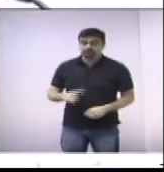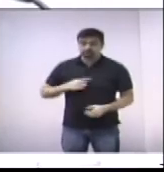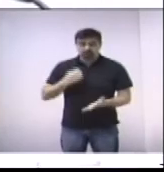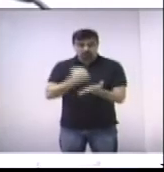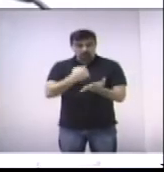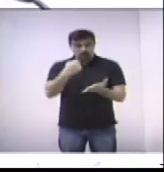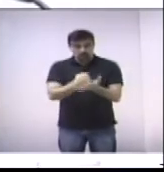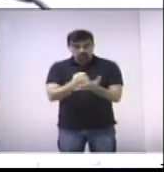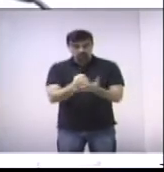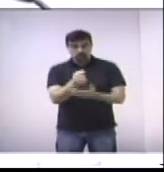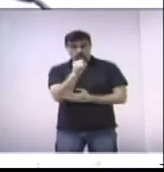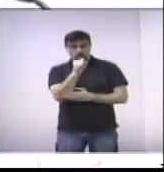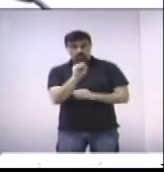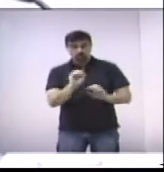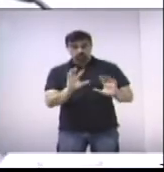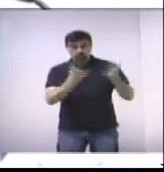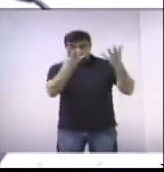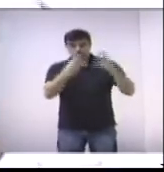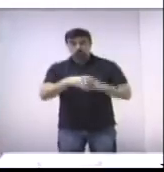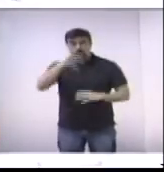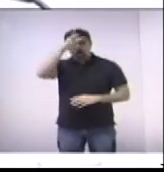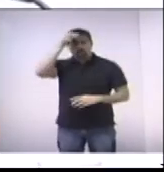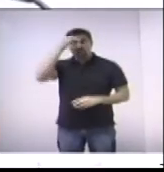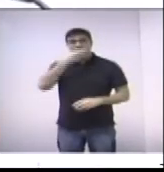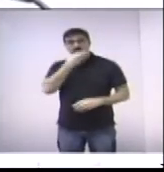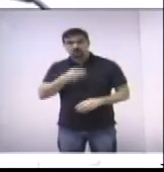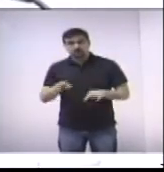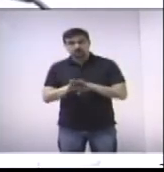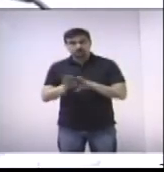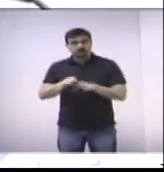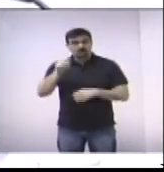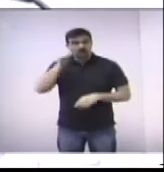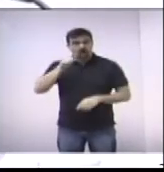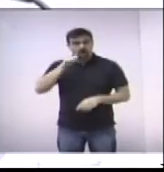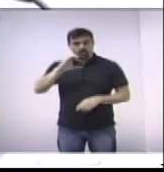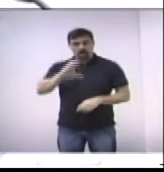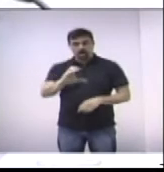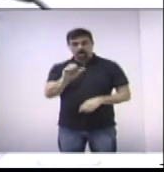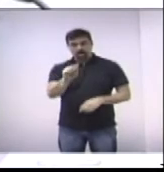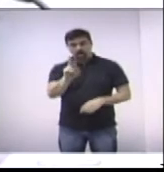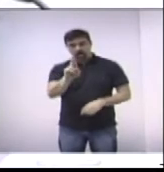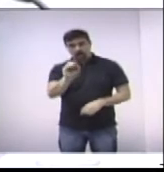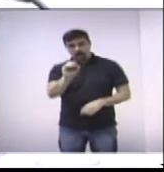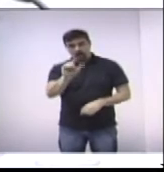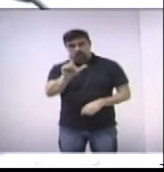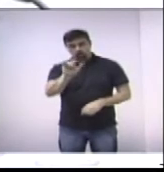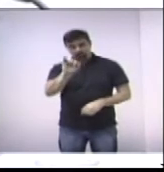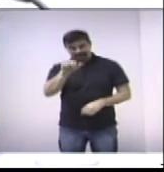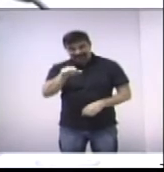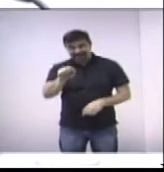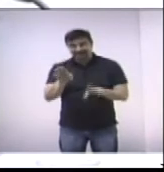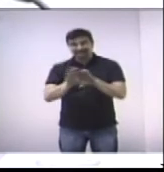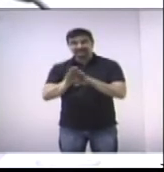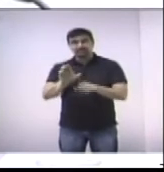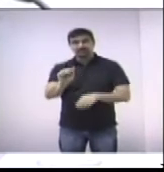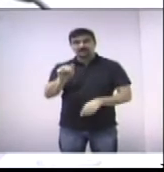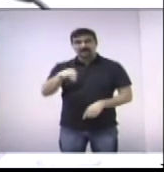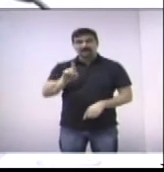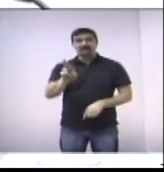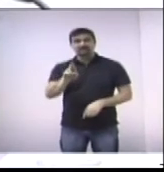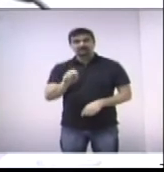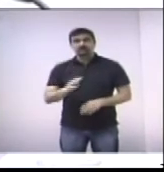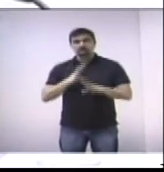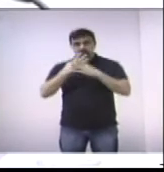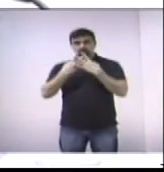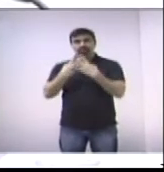Na contratação dos requeridos José Pavão Júnior, Carolina Bordion e André Luiz Matos, eles confessam que, de fato, a